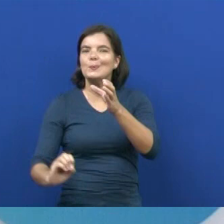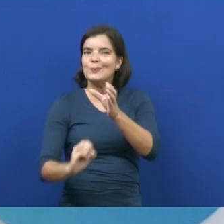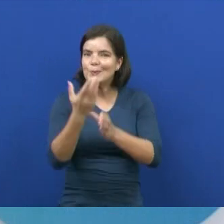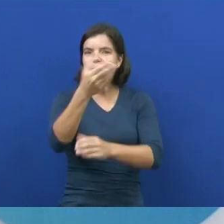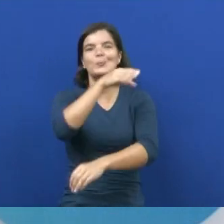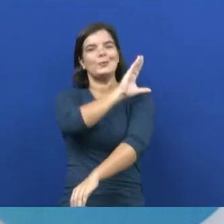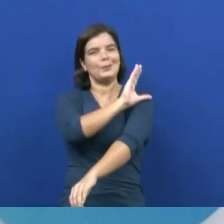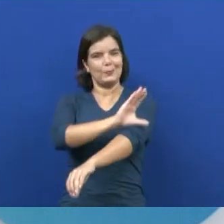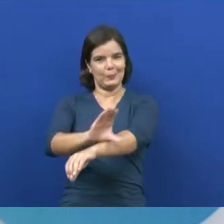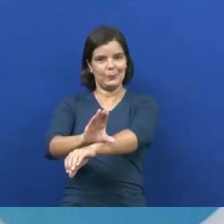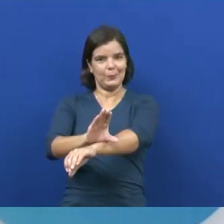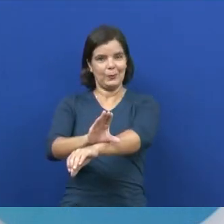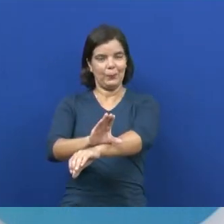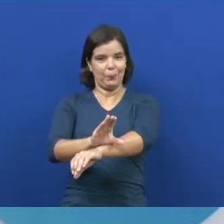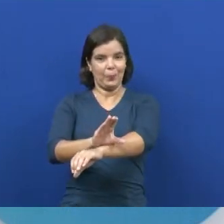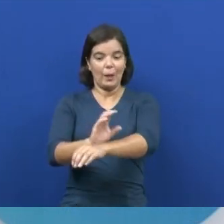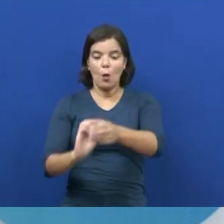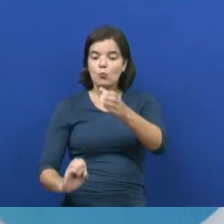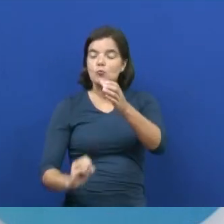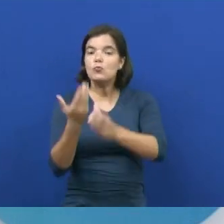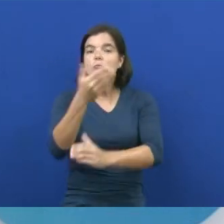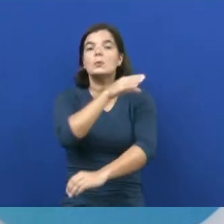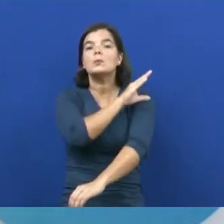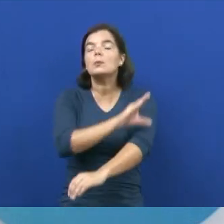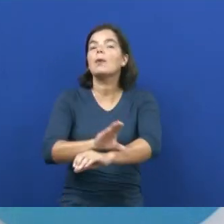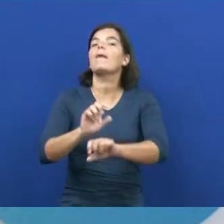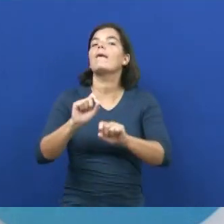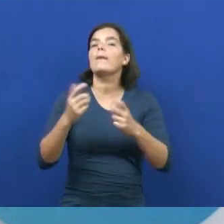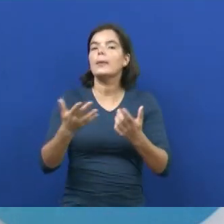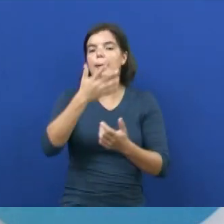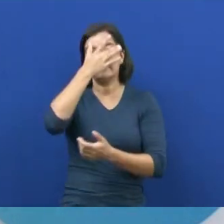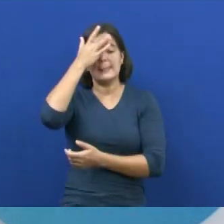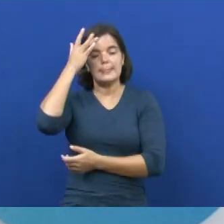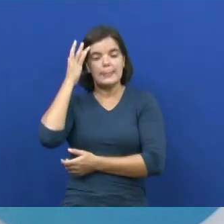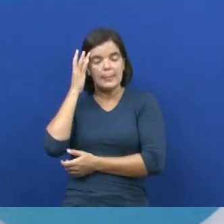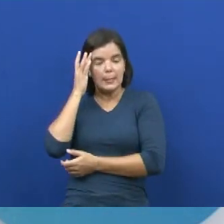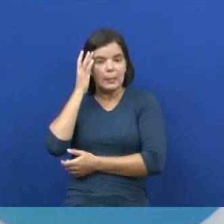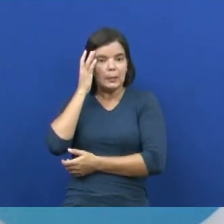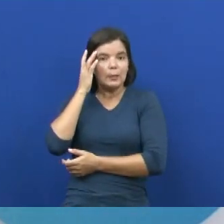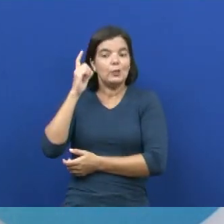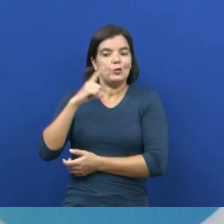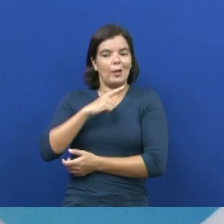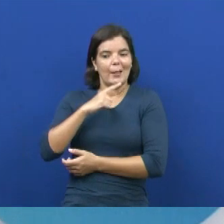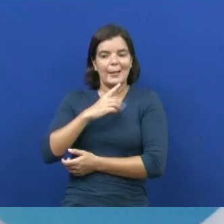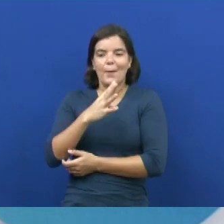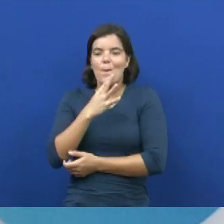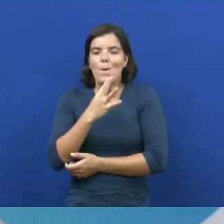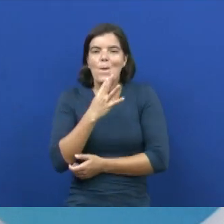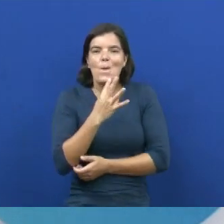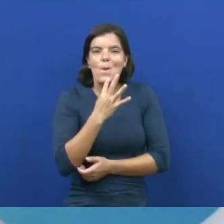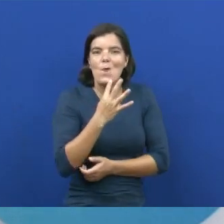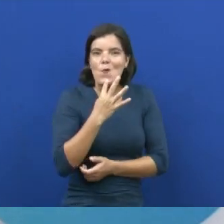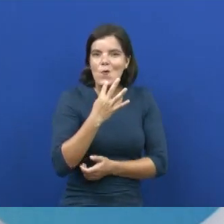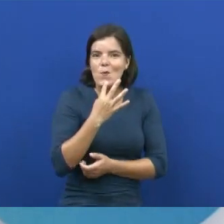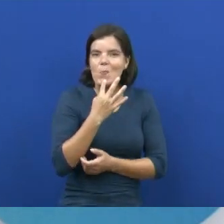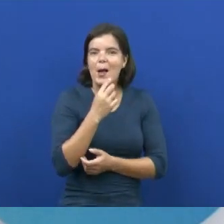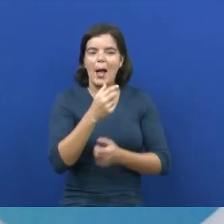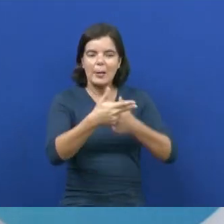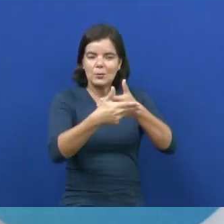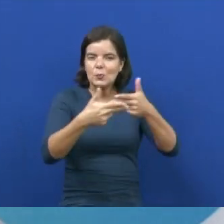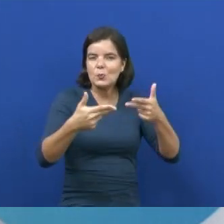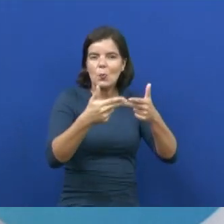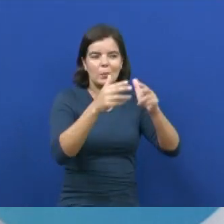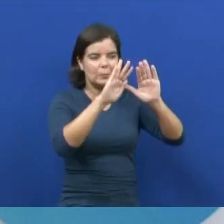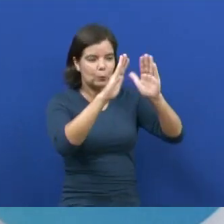renascimento cultural. Renascimento cultural é quando as pessoas começam a ter conhecimento, as obras de